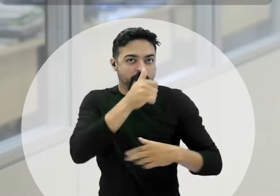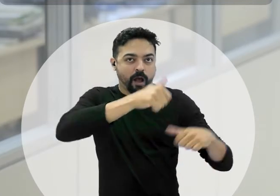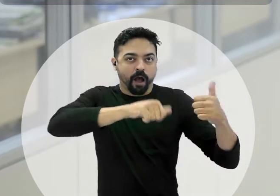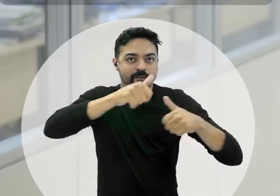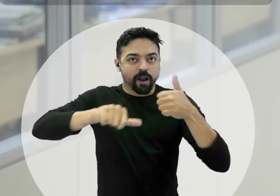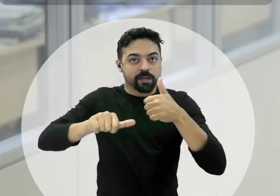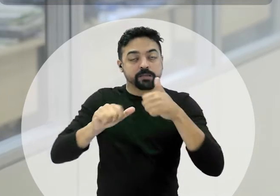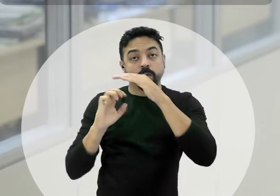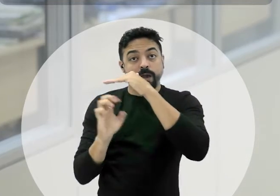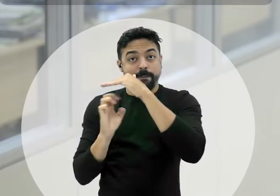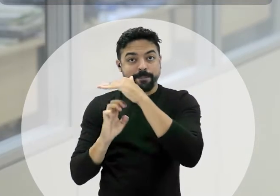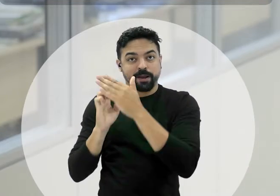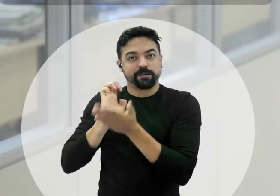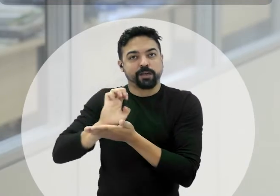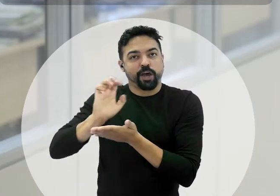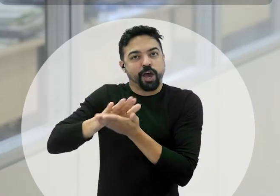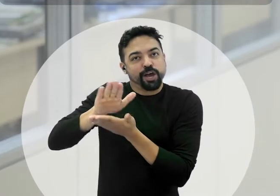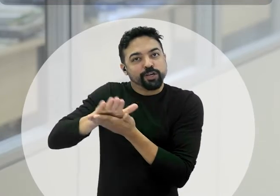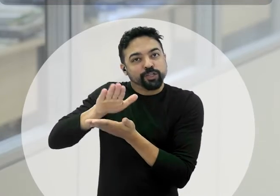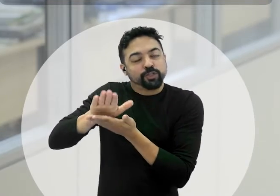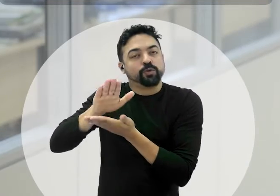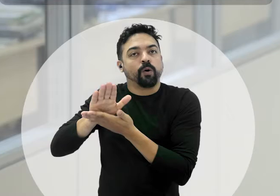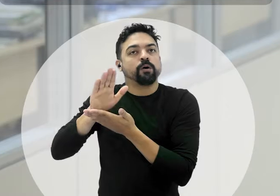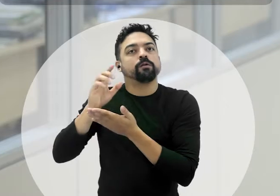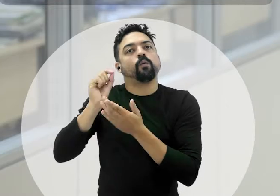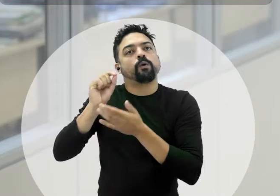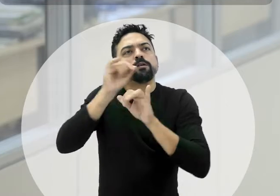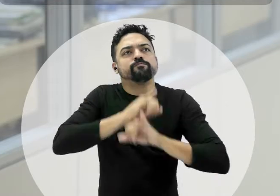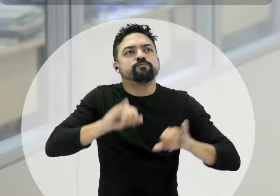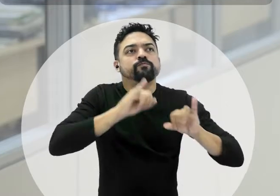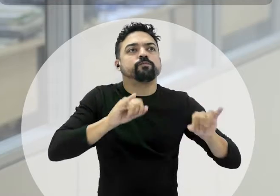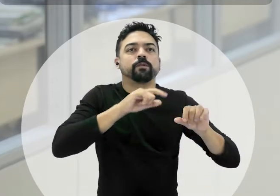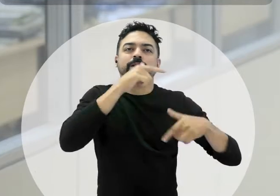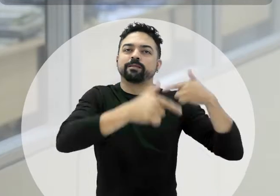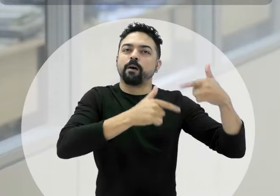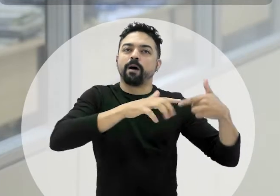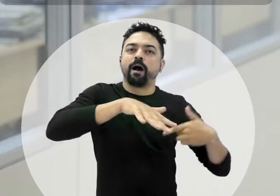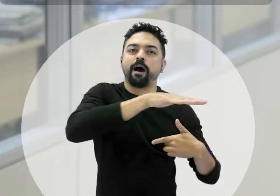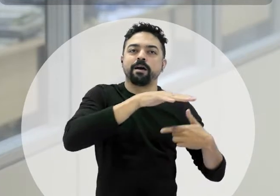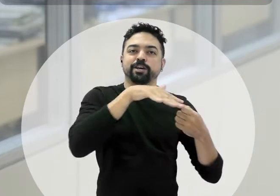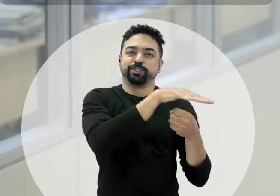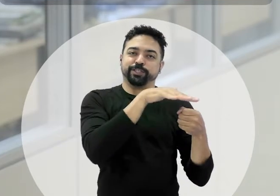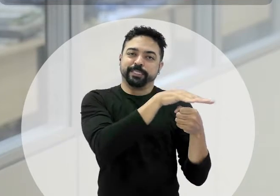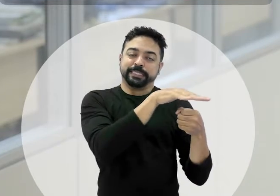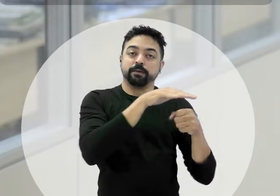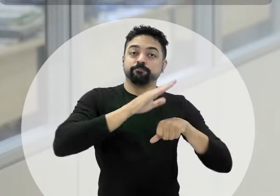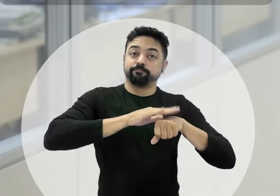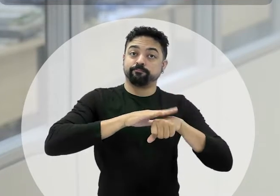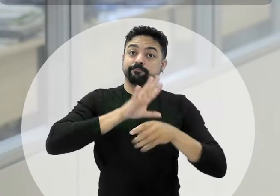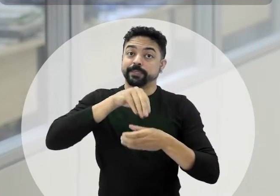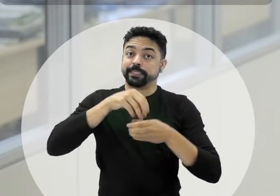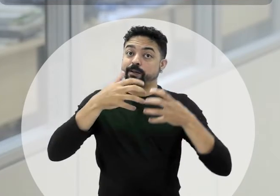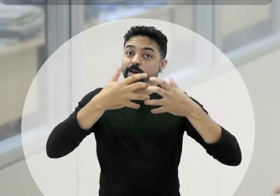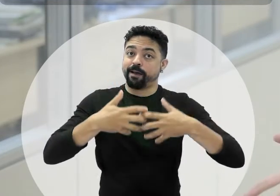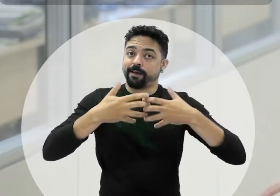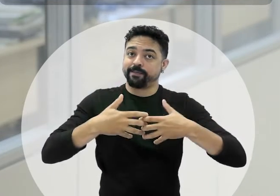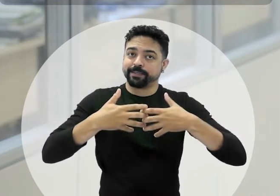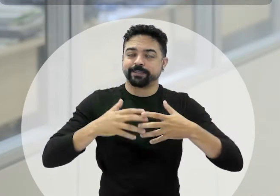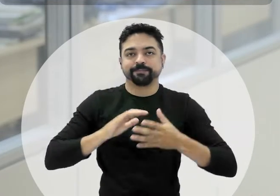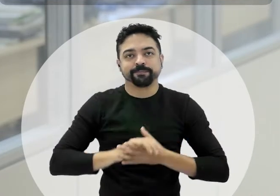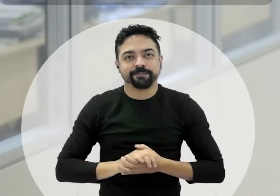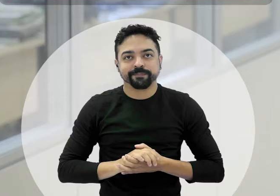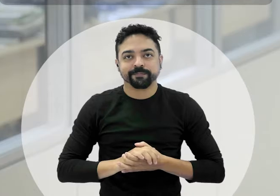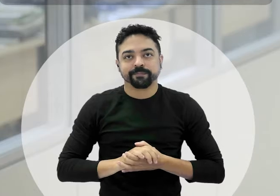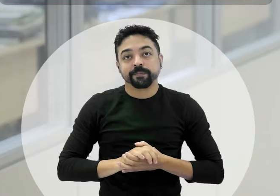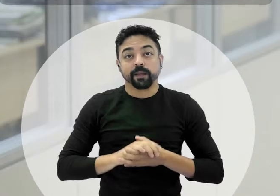e seleção da editora, com vistas a contribuir com a disseminação das atividades extensionistas realizadas no âmbito do nosso